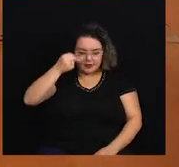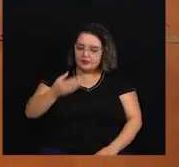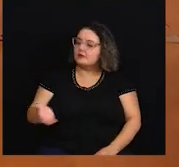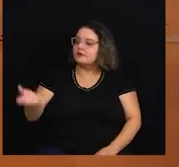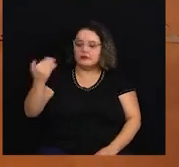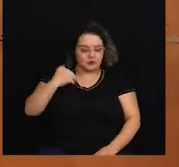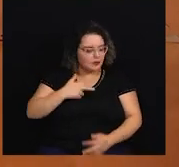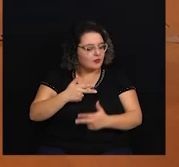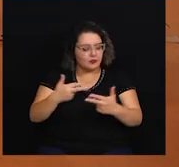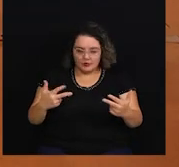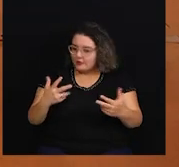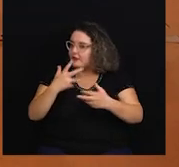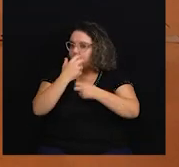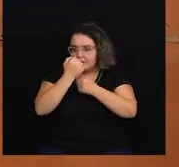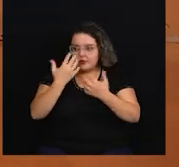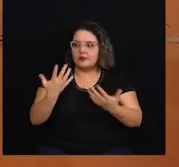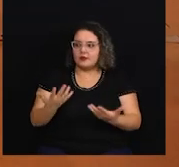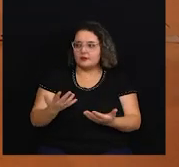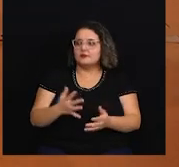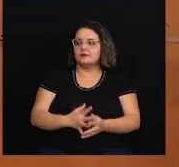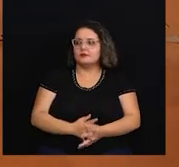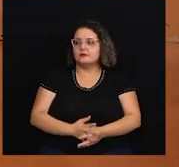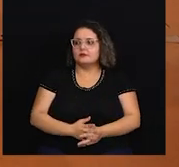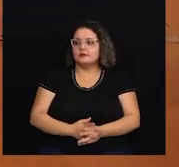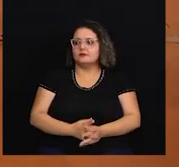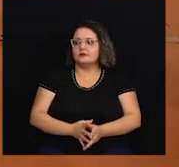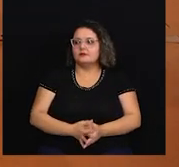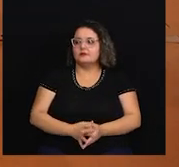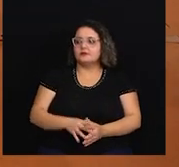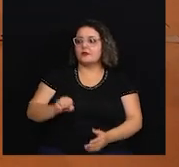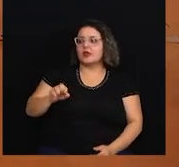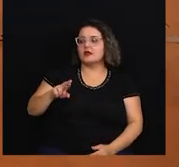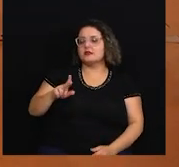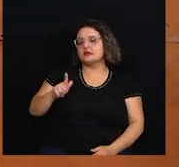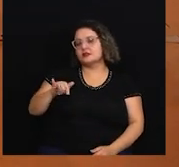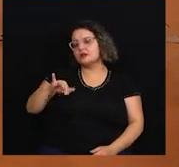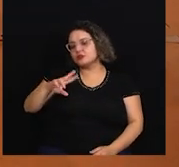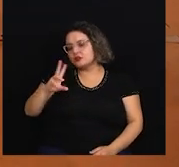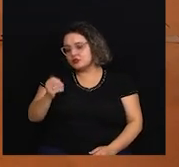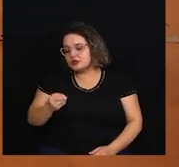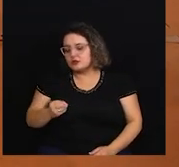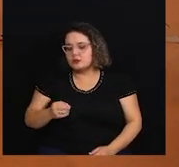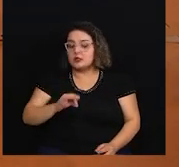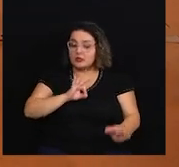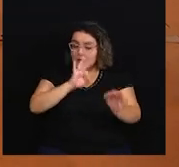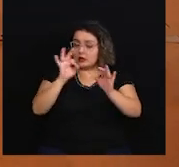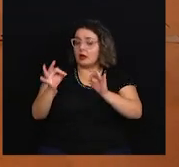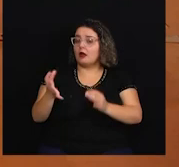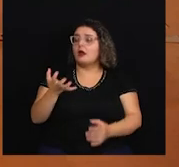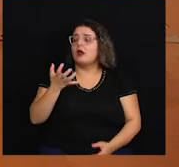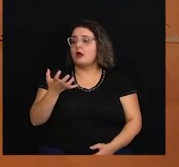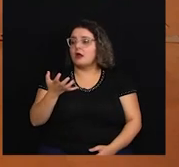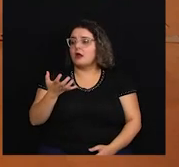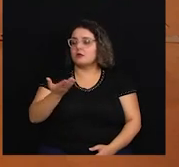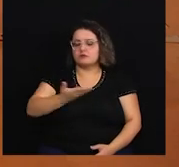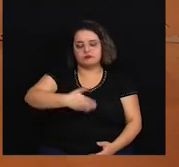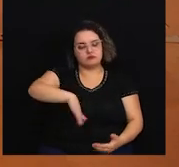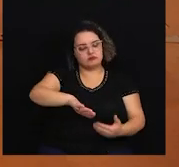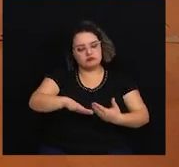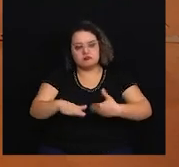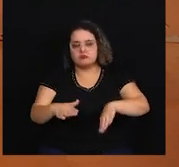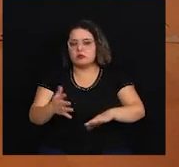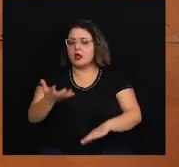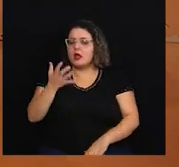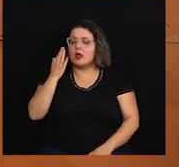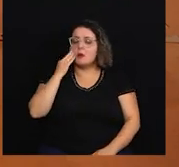trazer coisas fortes vamos trazer coisas forte Serginho para quem está nos acompanhando tá interessado no Taekwondo que é